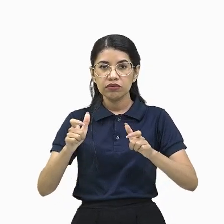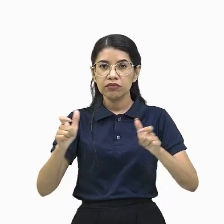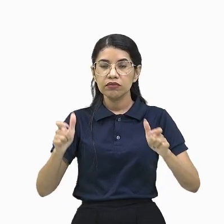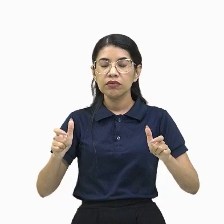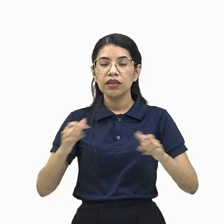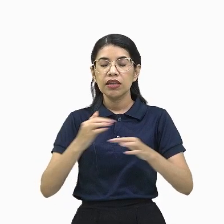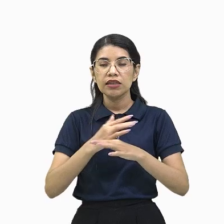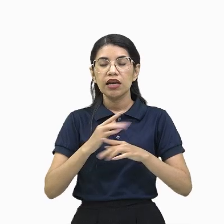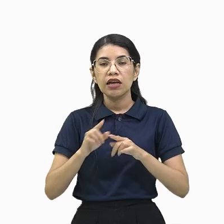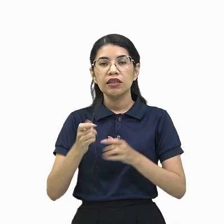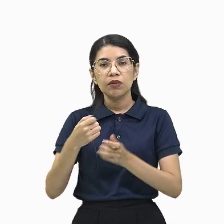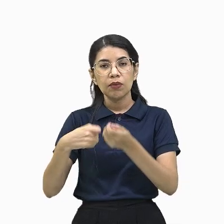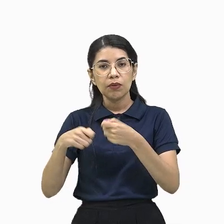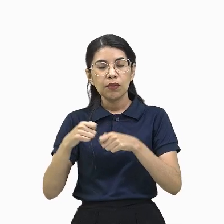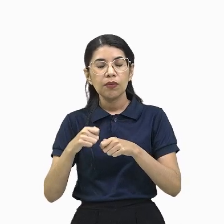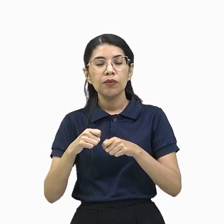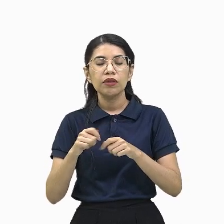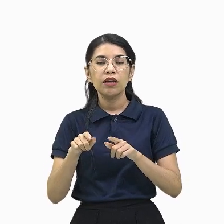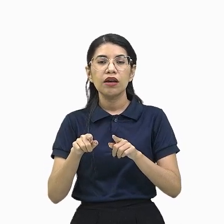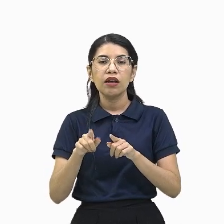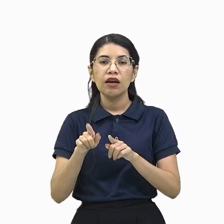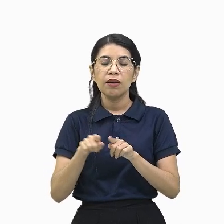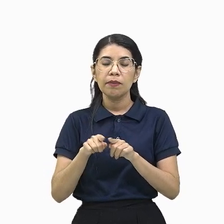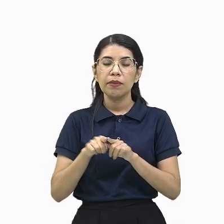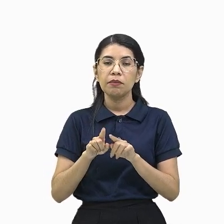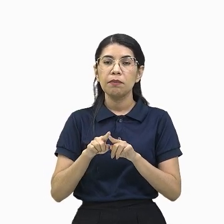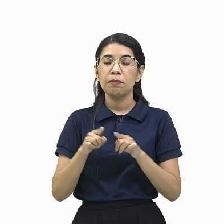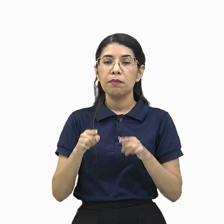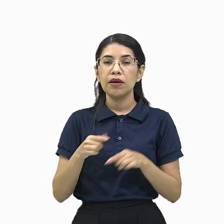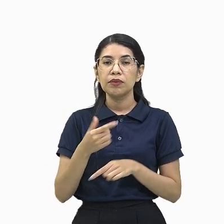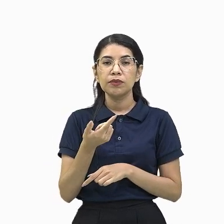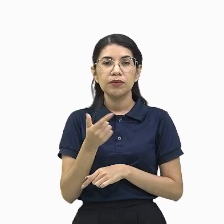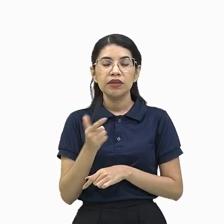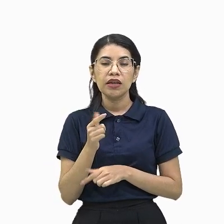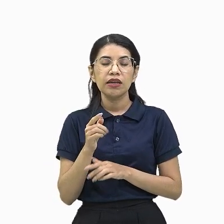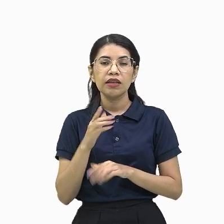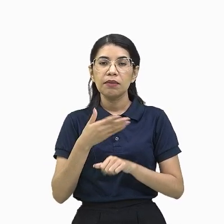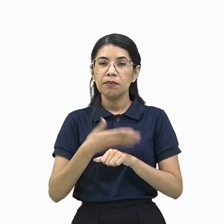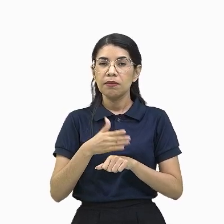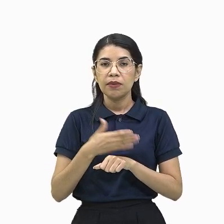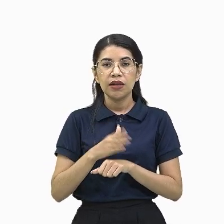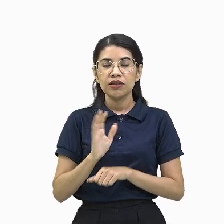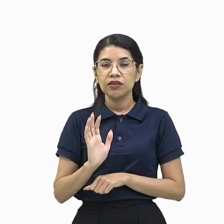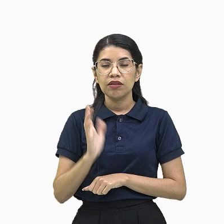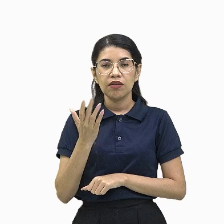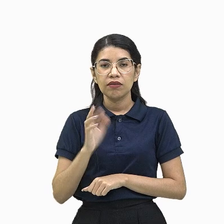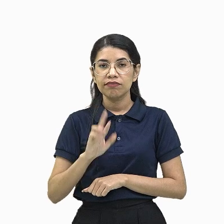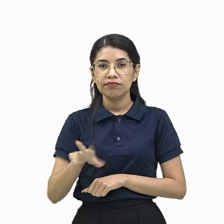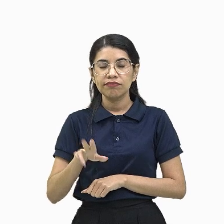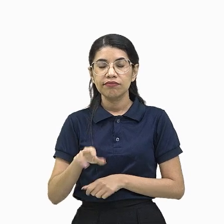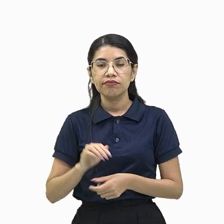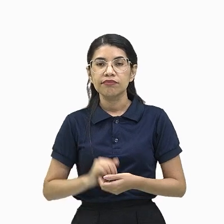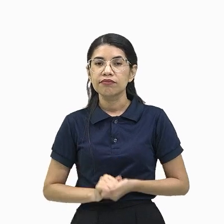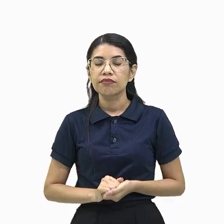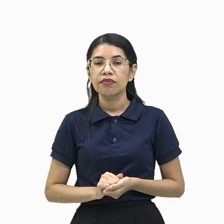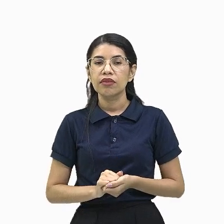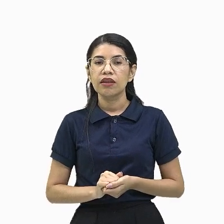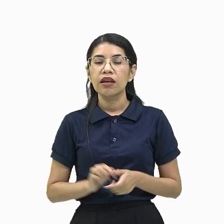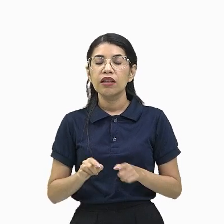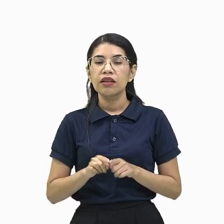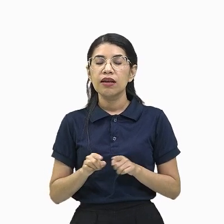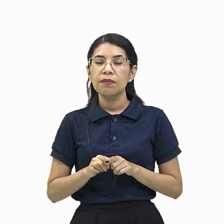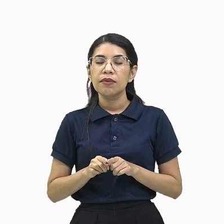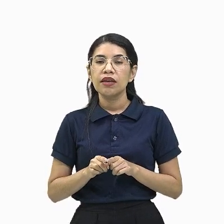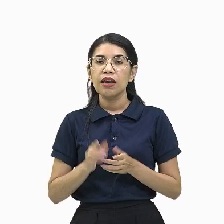atividades econômicas daqueles locais, mas a gente não tem isso sendo colocado em prática. E aí também, com a expansão